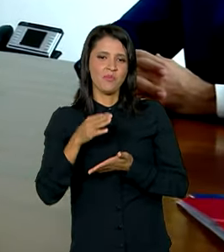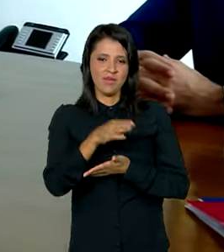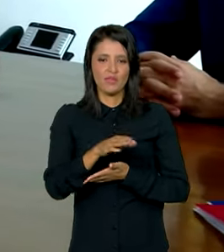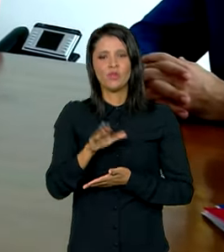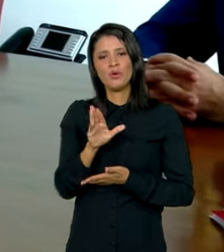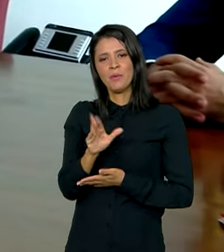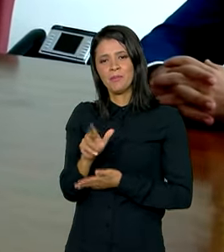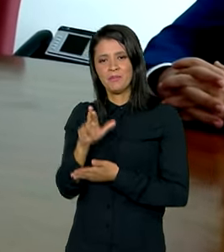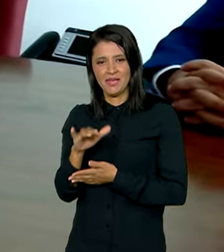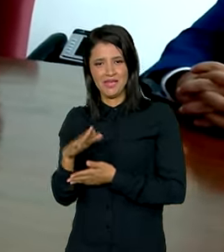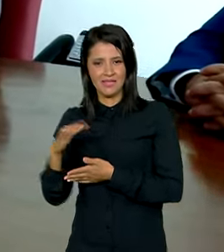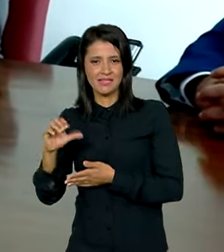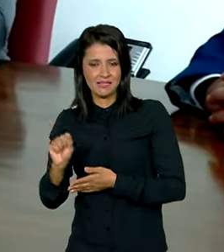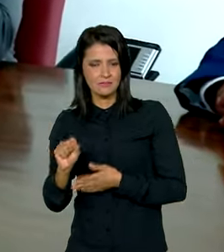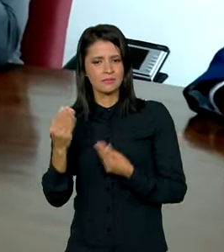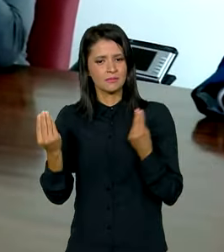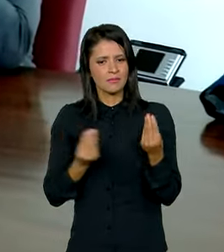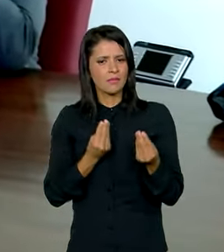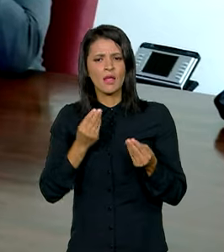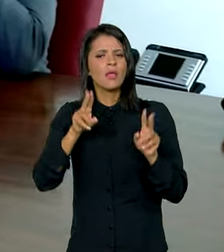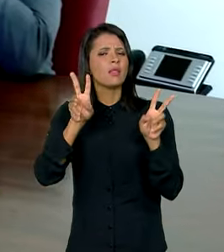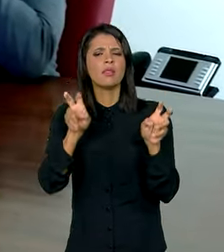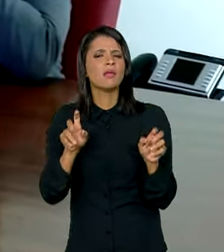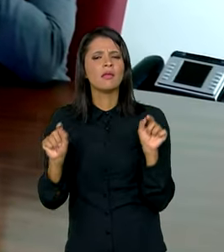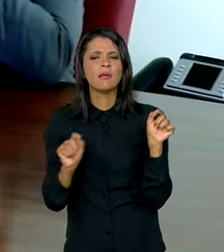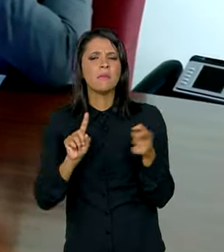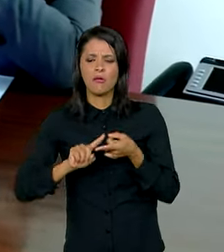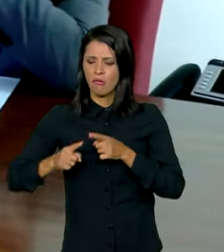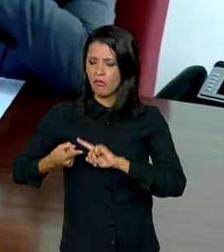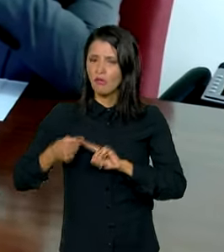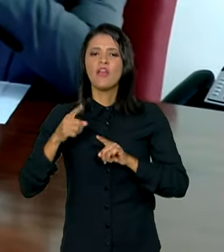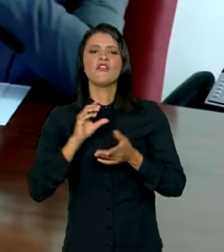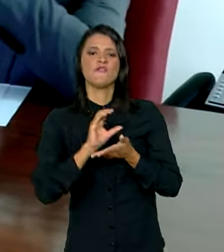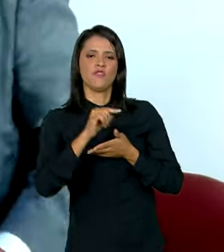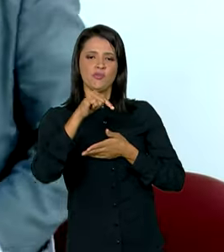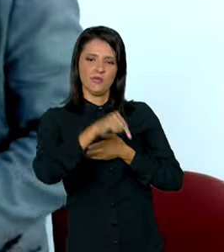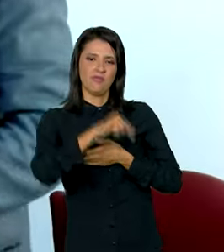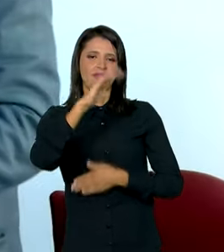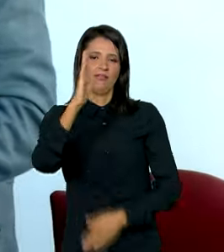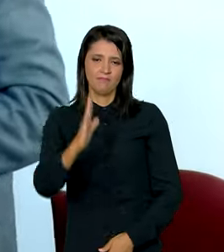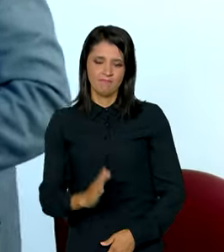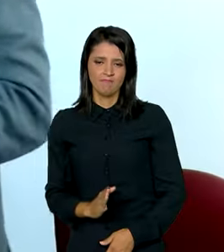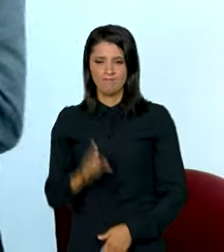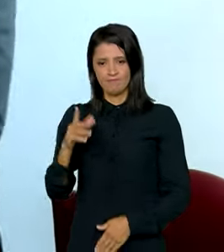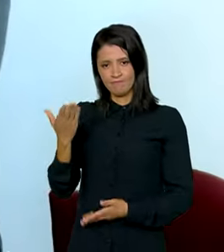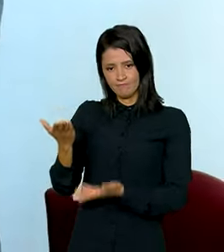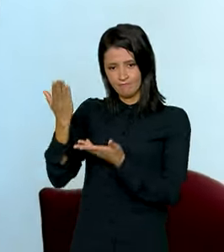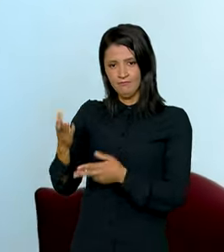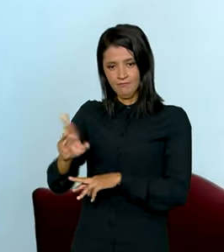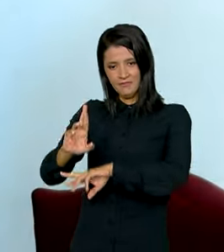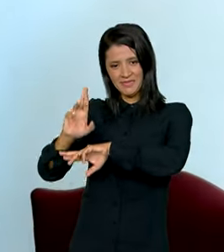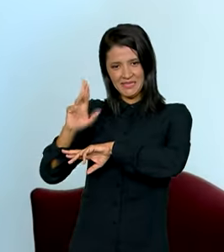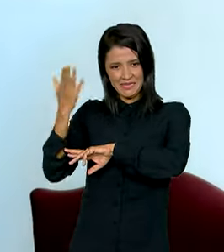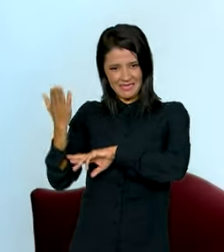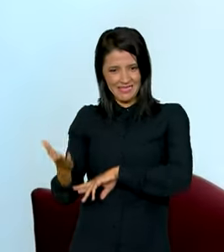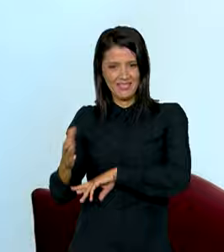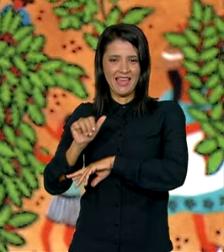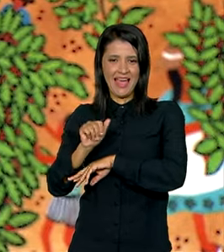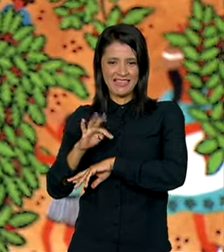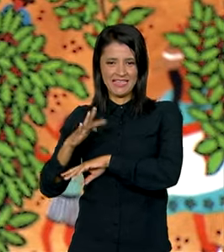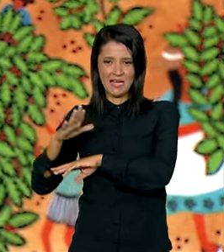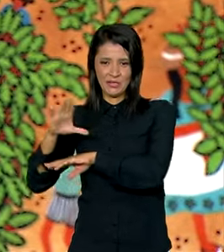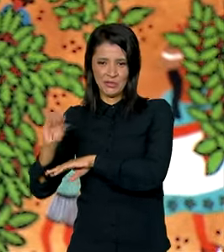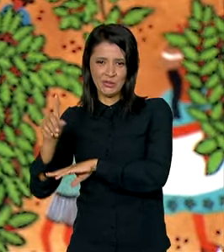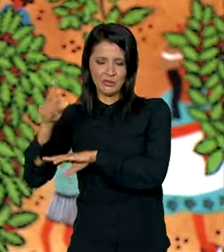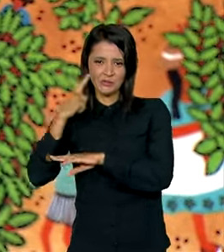em Infraestrutura para tratar de investimentos aqui no Brasil. Segundo o representante asiático